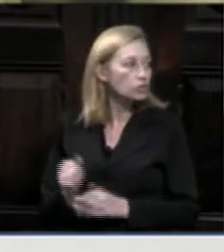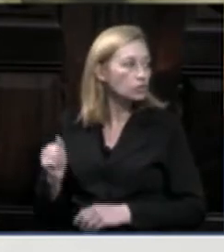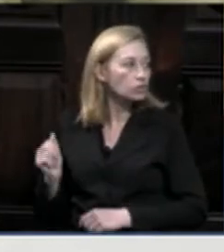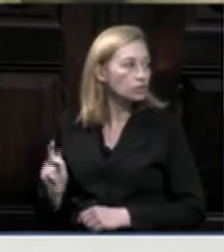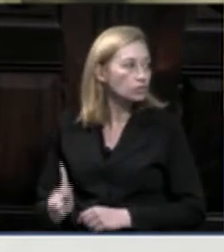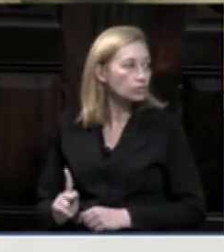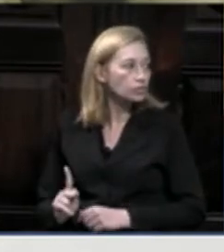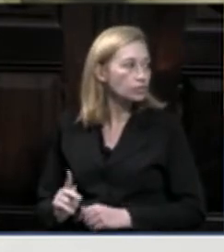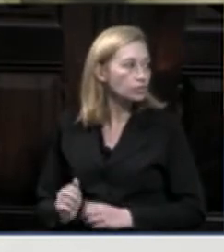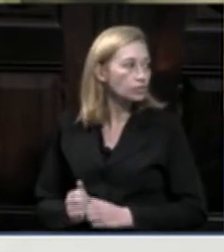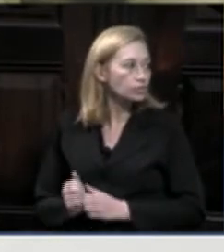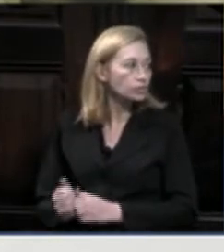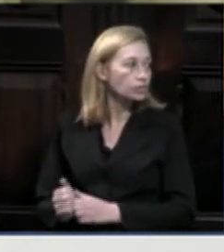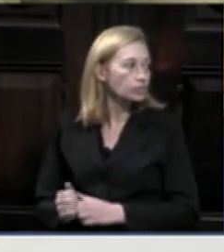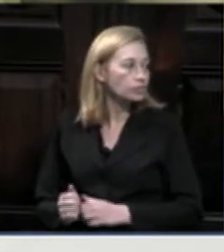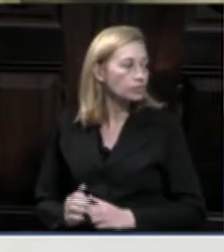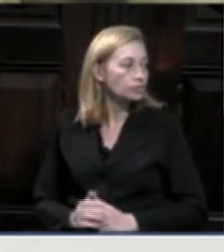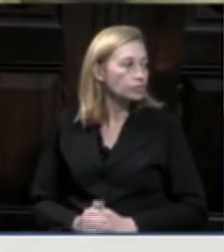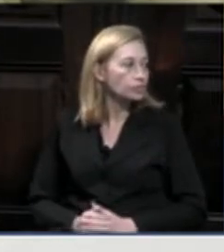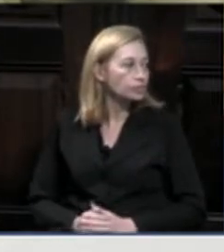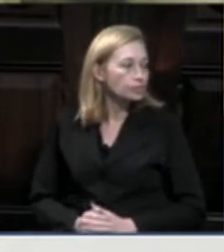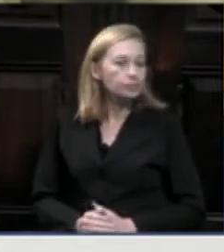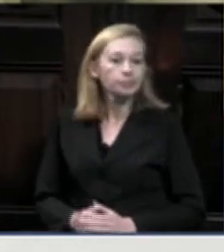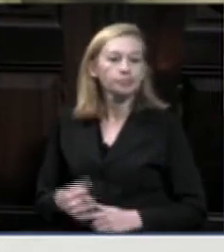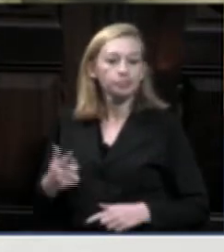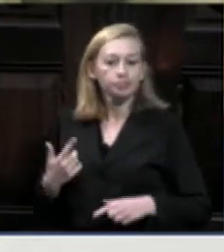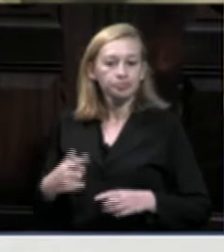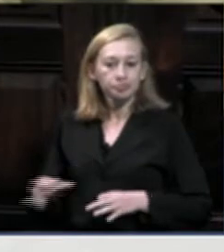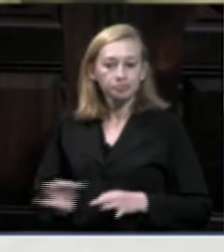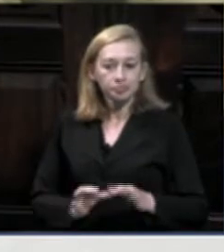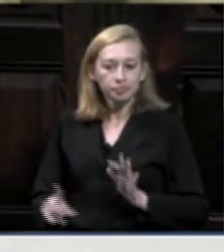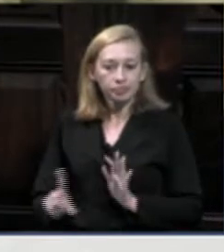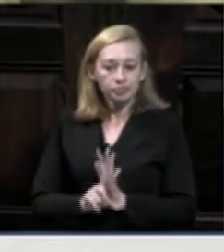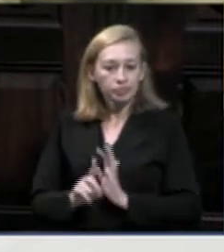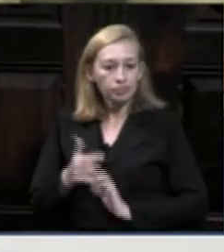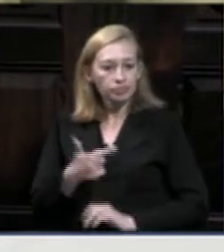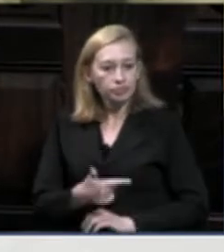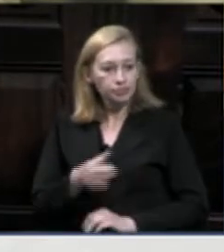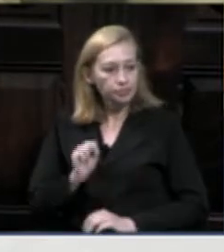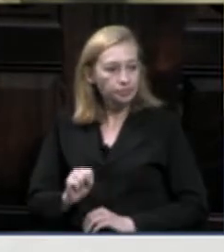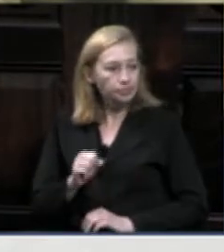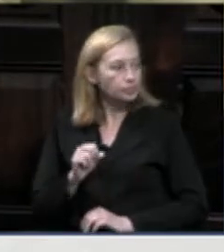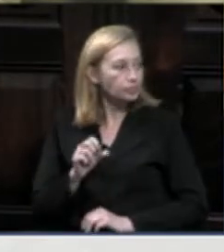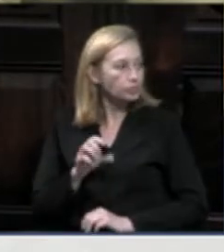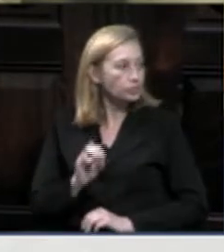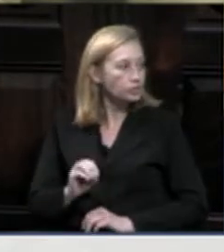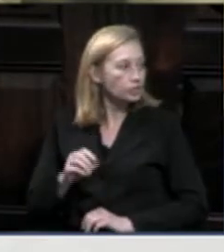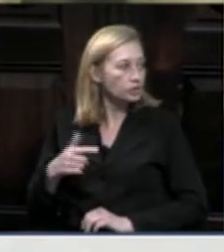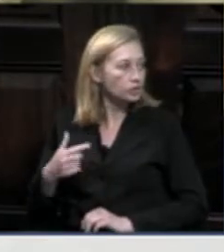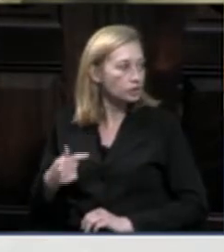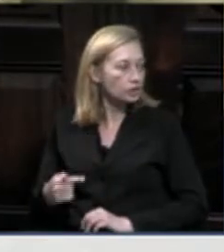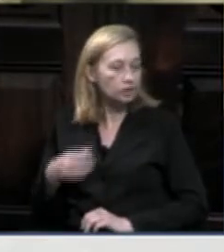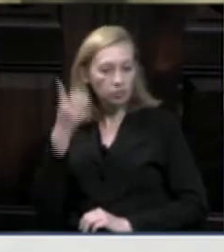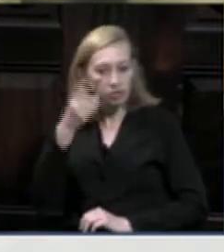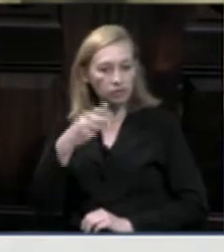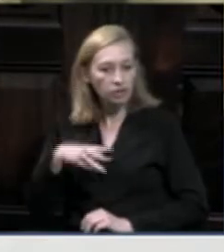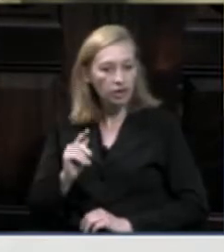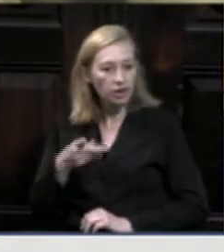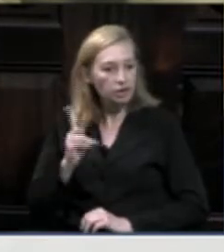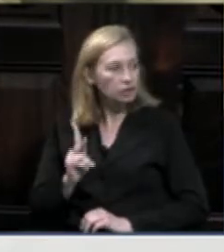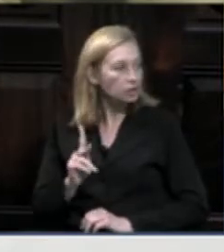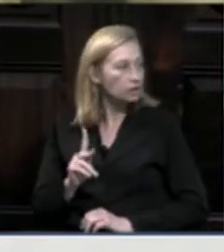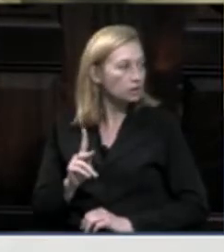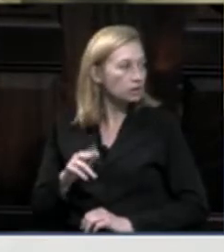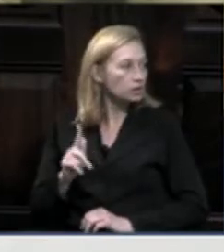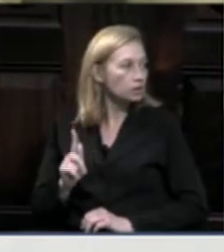comissão, aprovado, vai autógrafo. Projeto de lei 1807-A de 2016, de autoria do deputado Wagner Monte, que proíbe o uso de gases